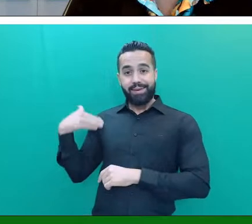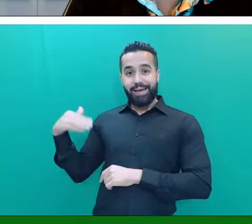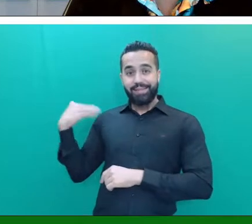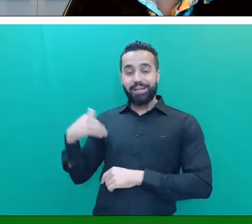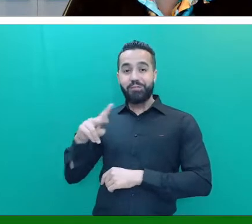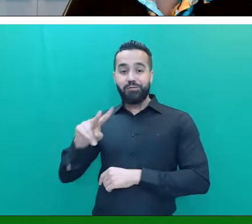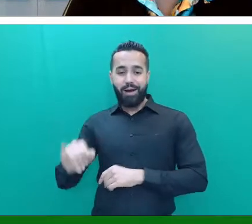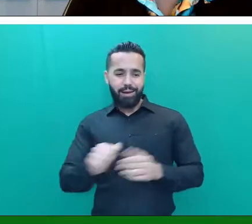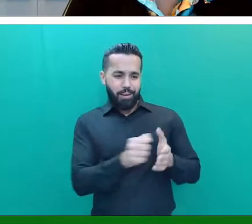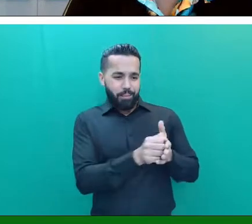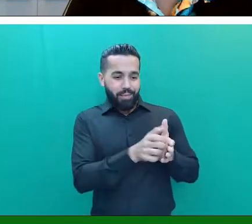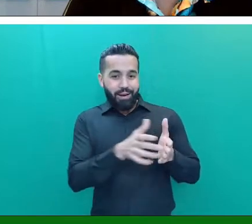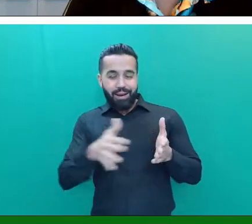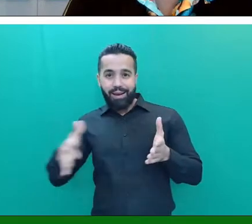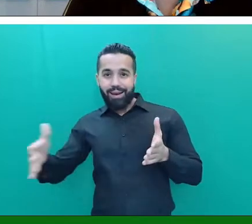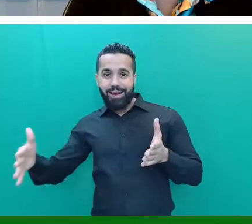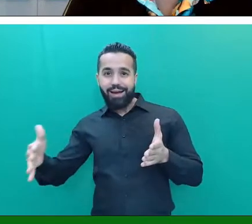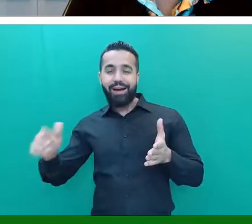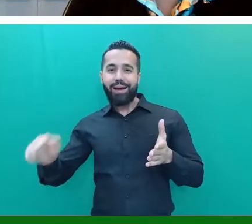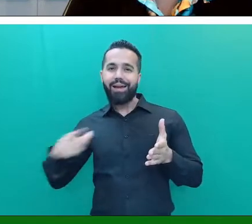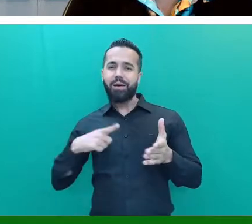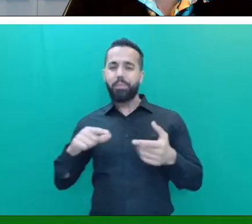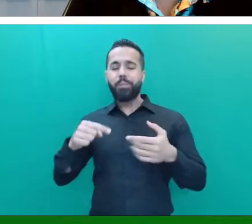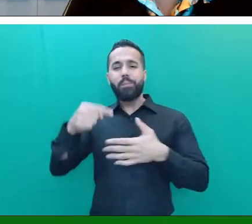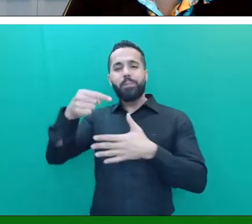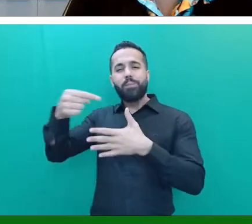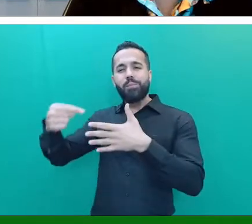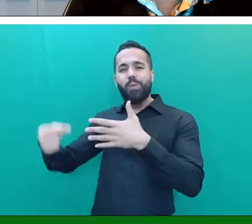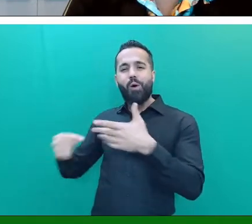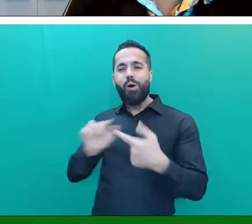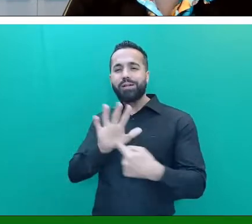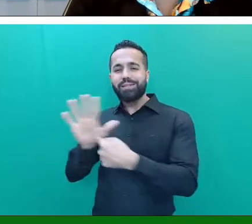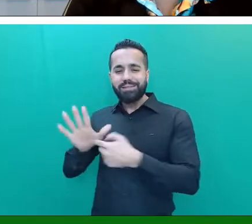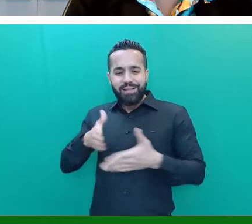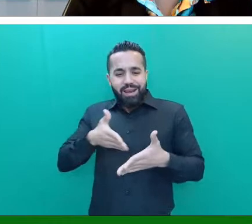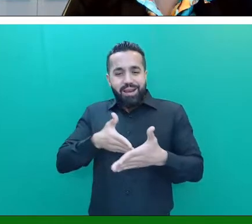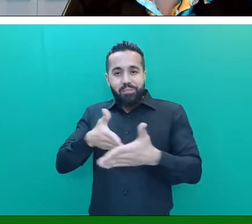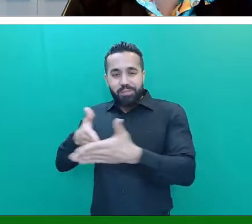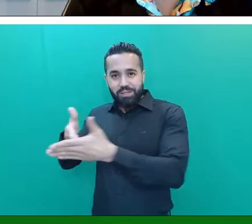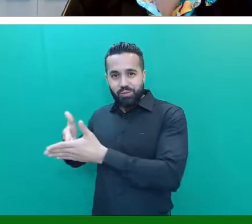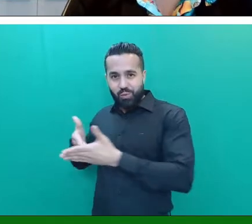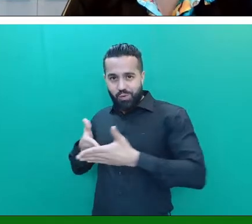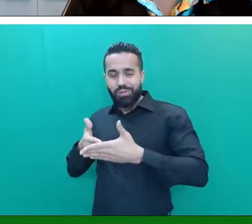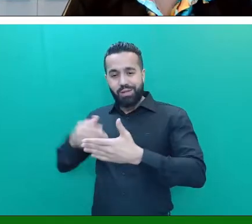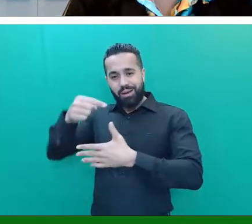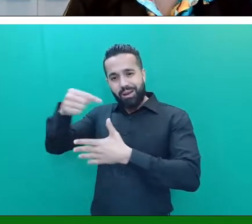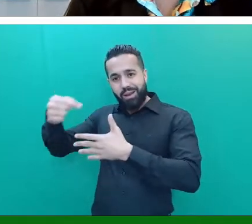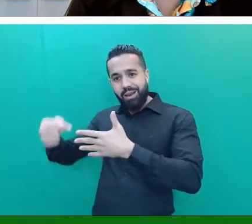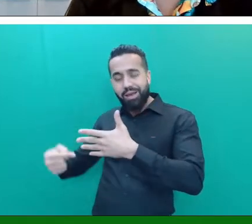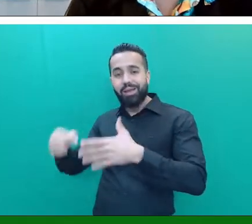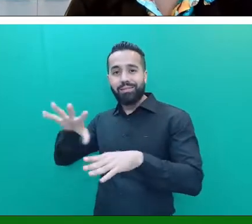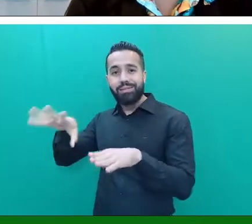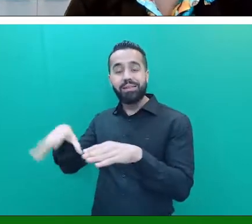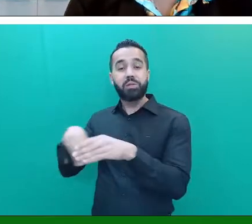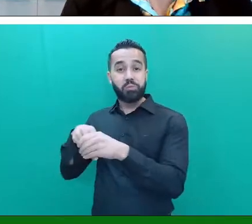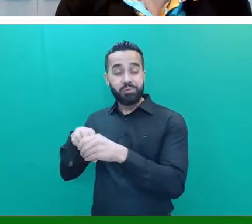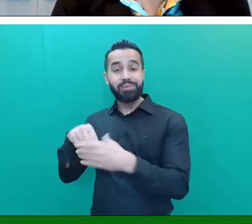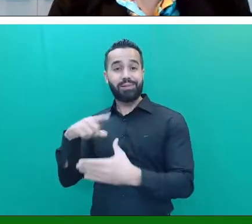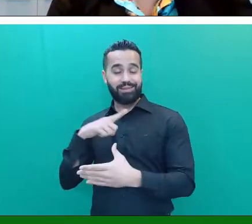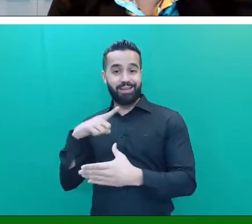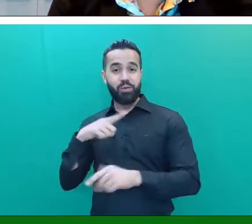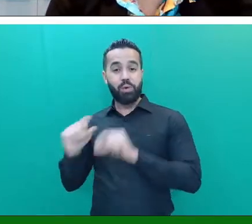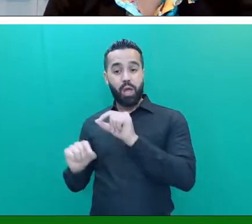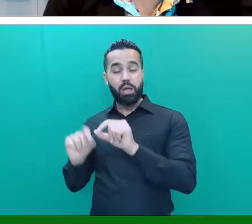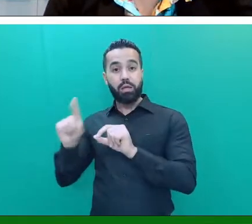depois, e você assinala as próprias limitações da tese. Eu acho que esse é um ponto muito forte do seu trabalho, porque revela uma